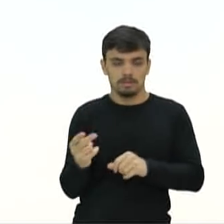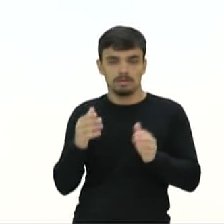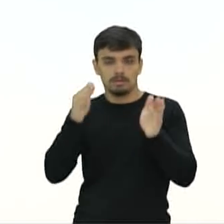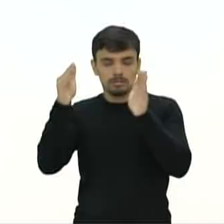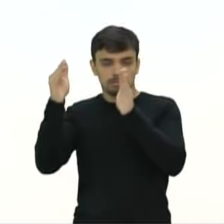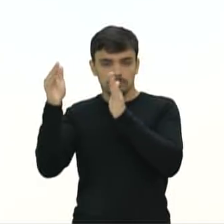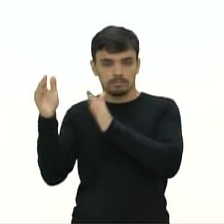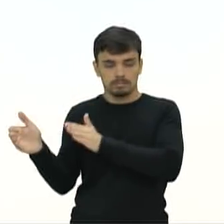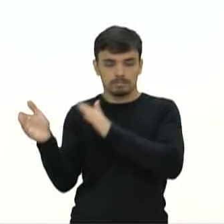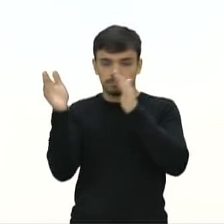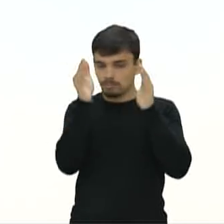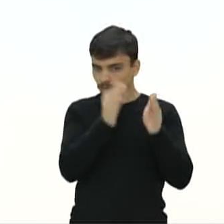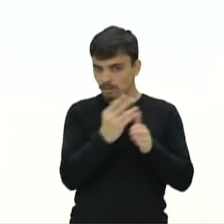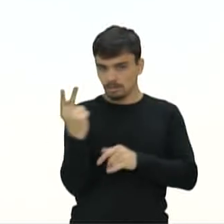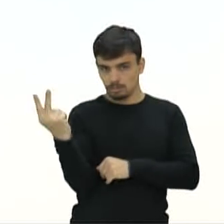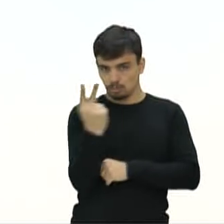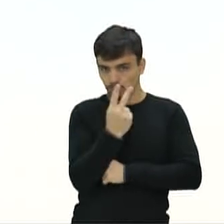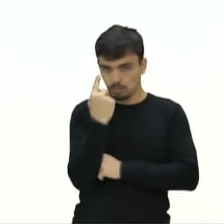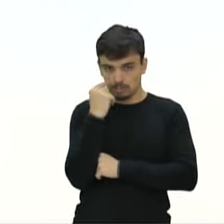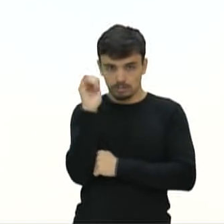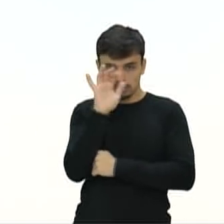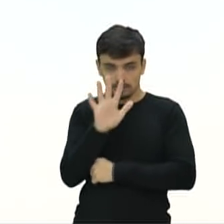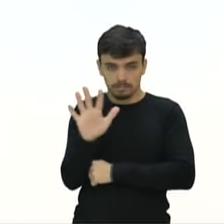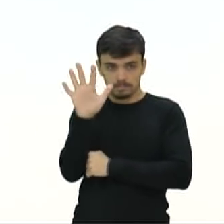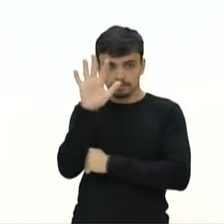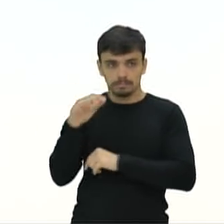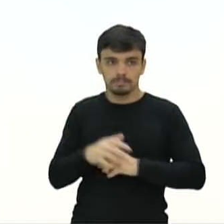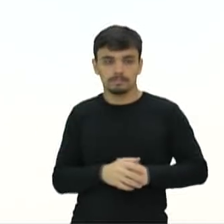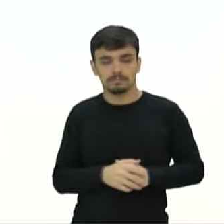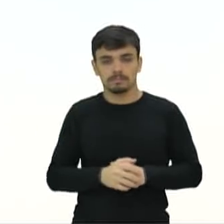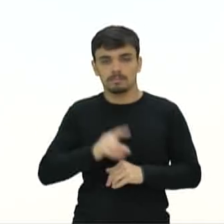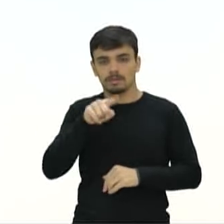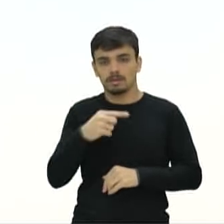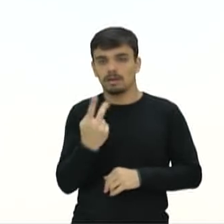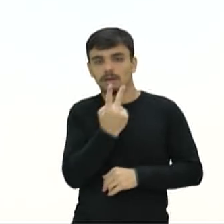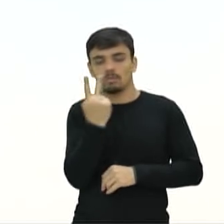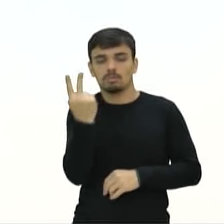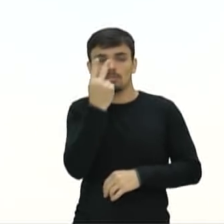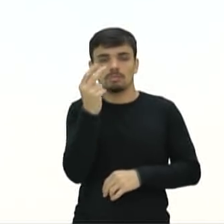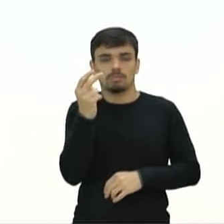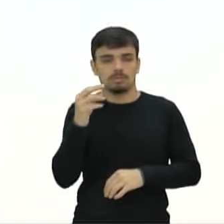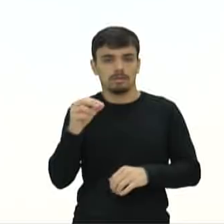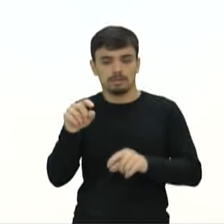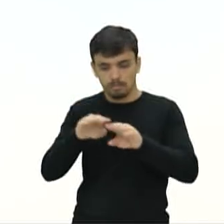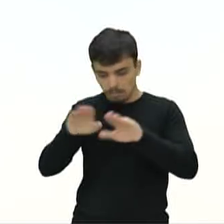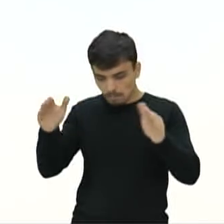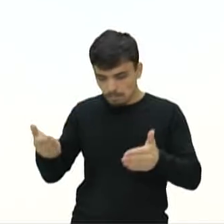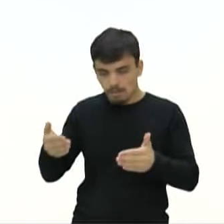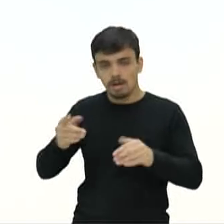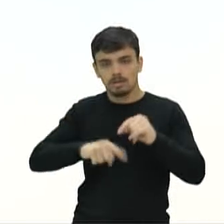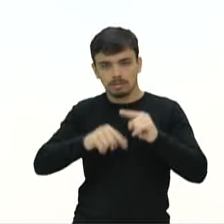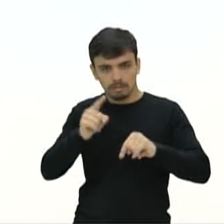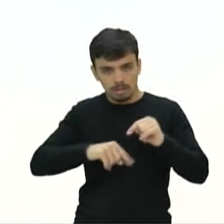canto superior quanto a do canto inferior esquerdo. São 2 máquinas de lavar com abertura superior. São